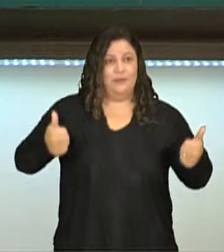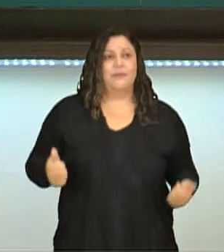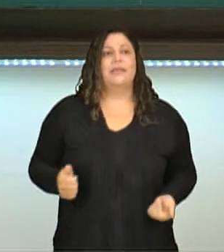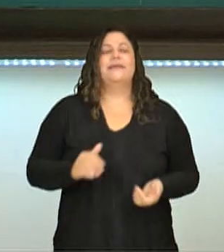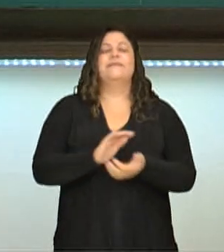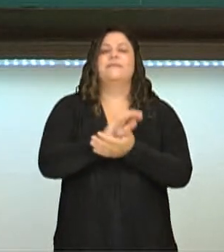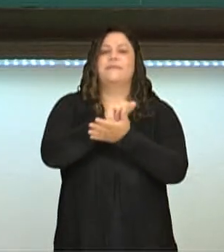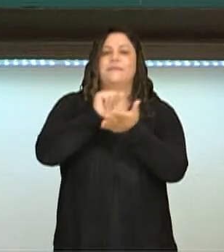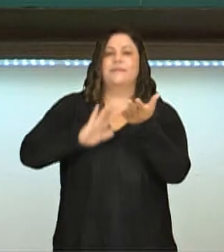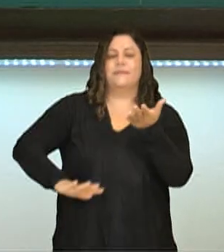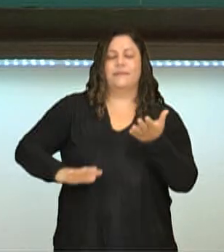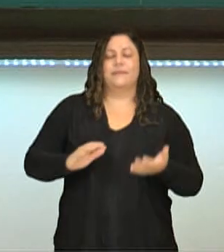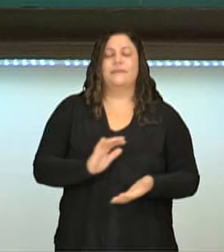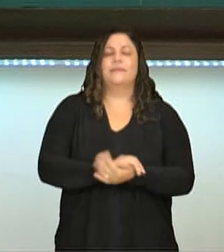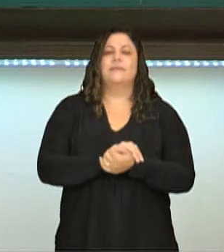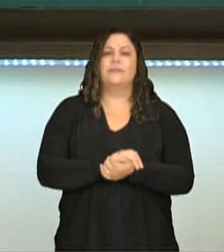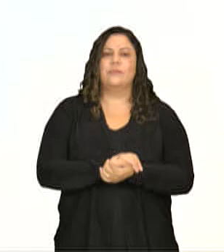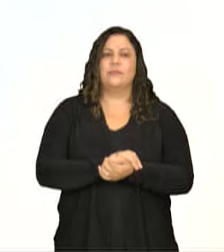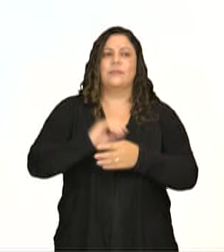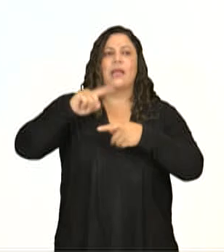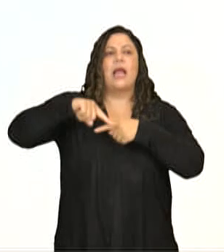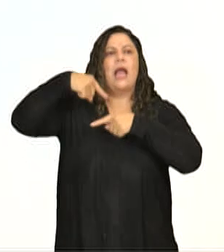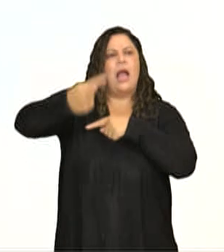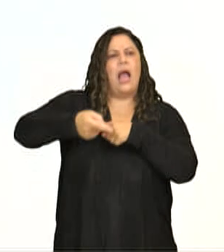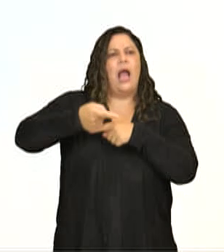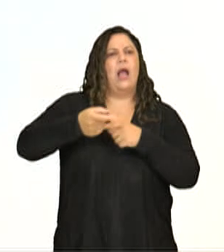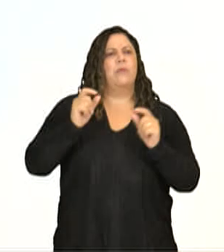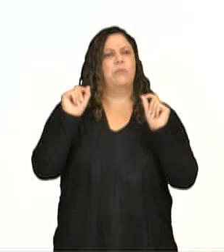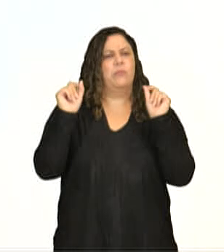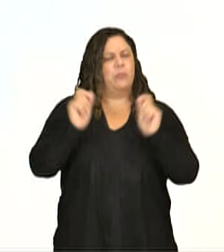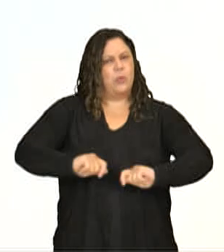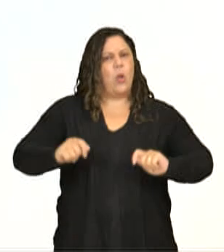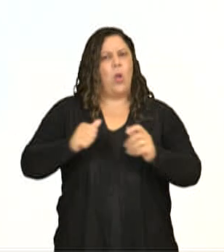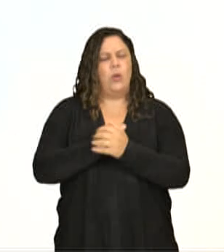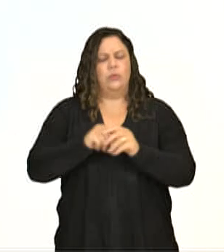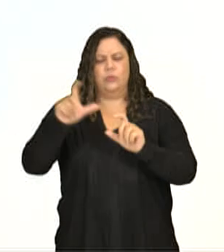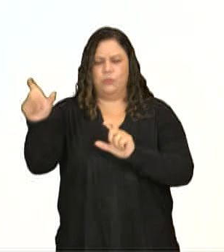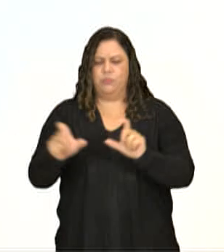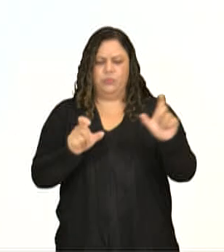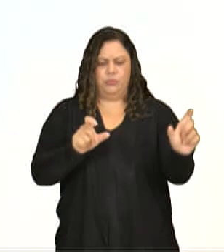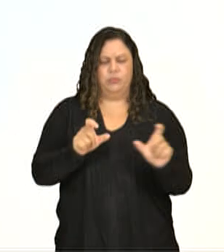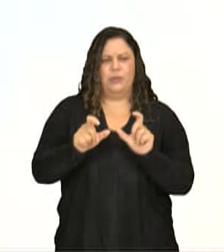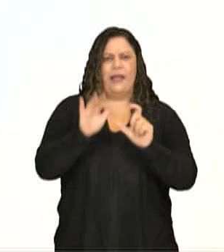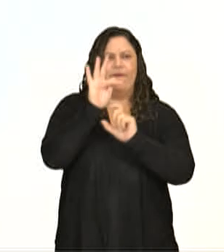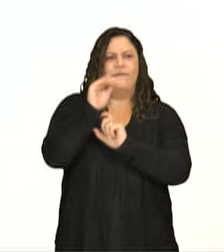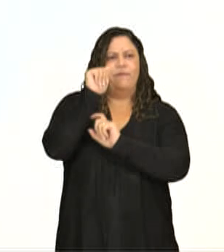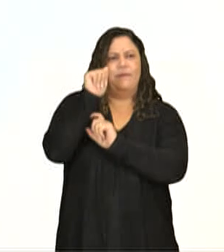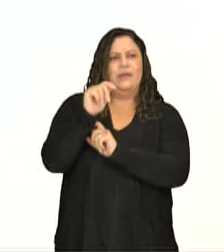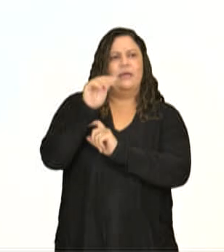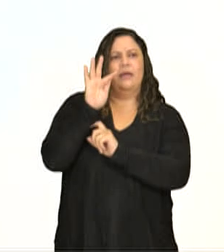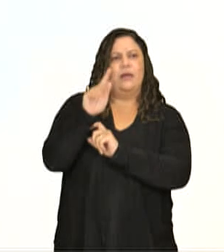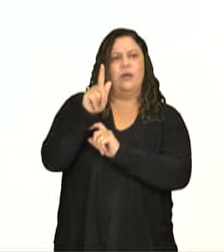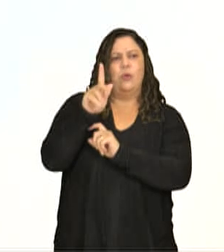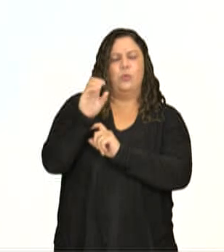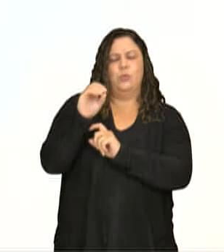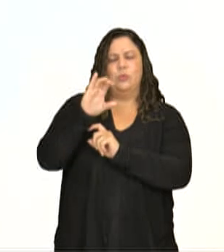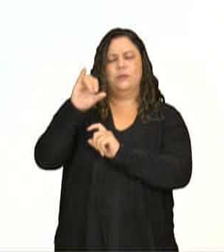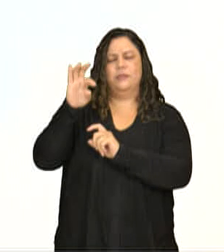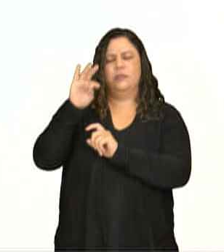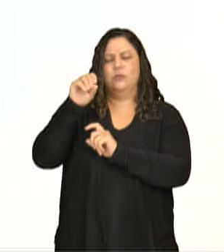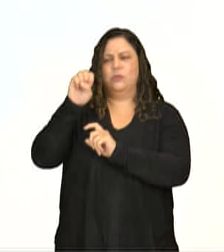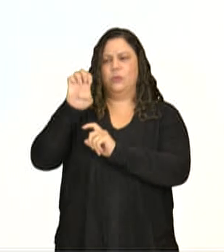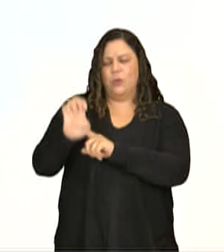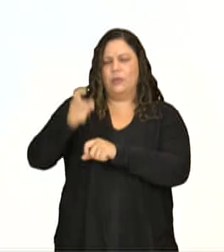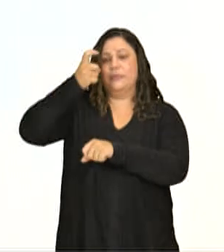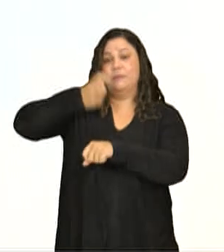pessoal. Vamos ao exercício. Após a captura de uma partícula por fagocitose, então vamos pensar na partícula mais sólida ali, vamos